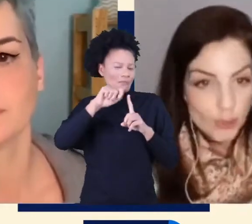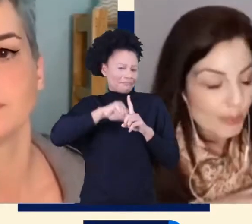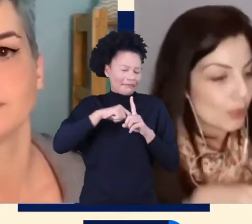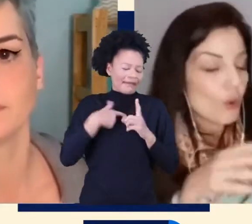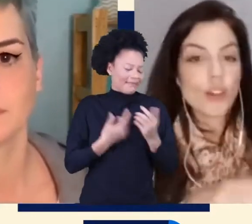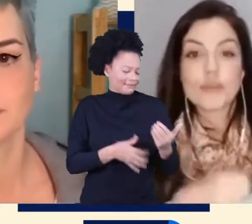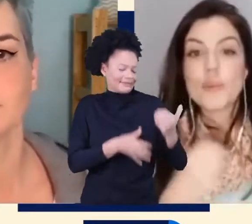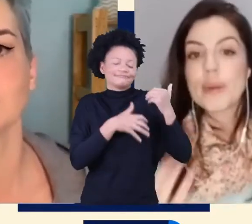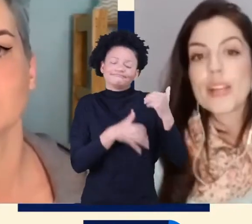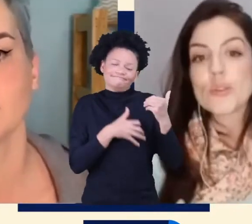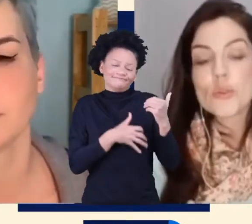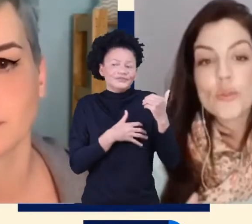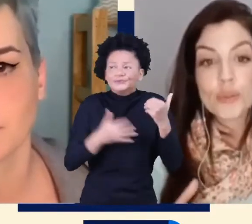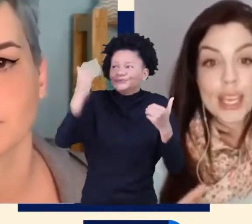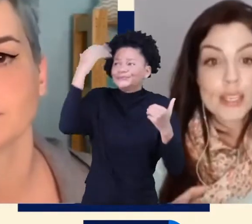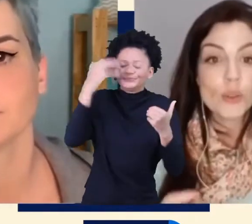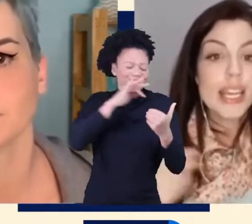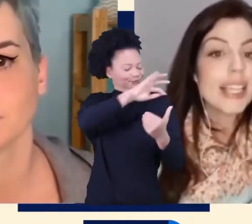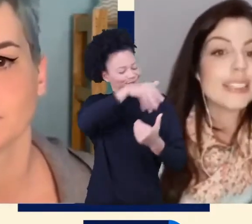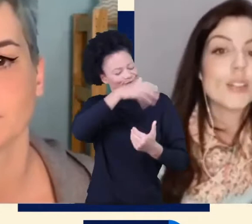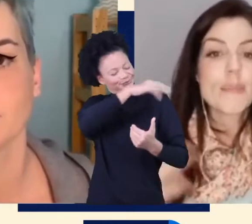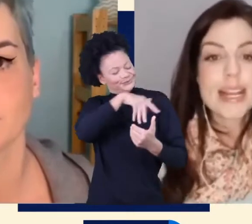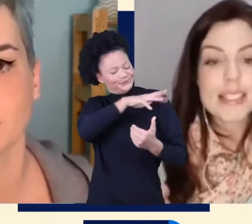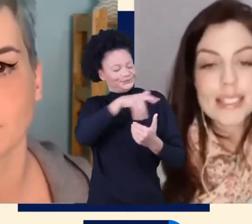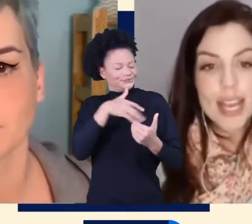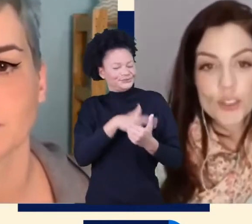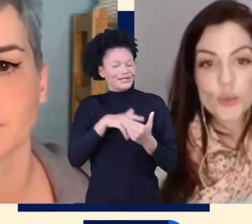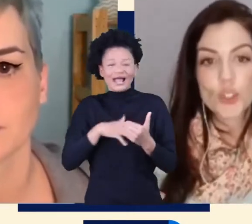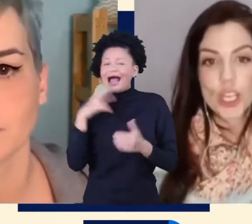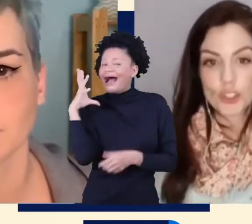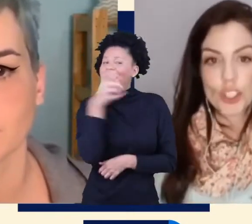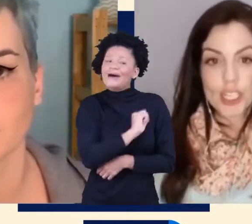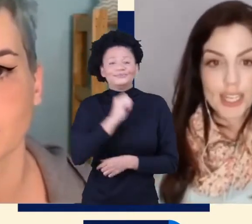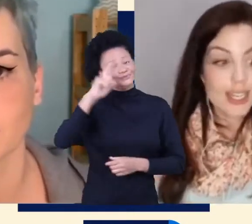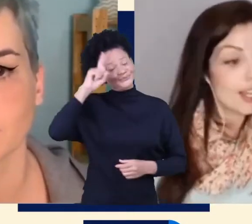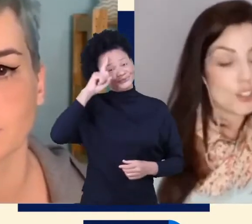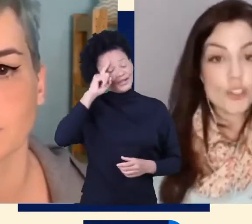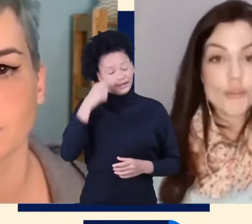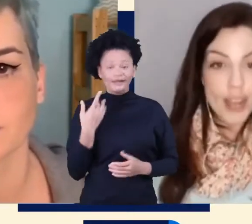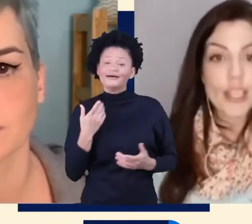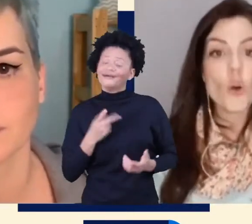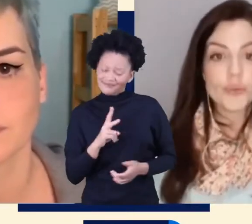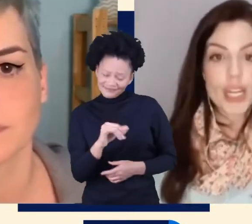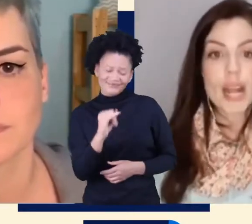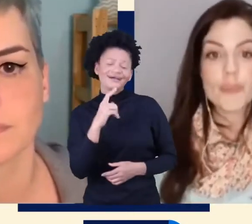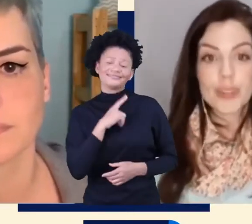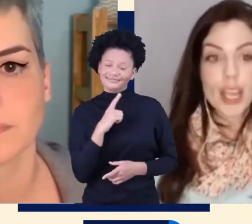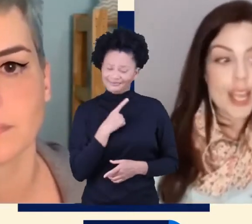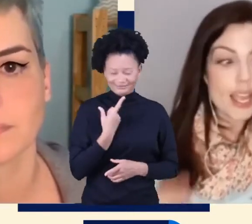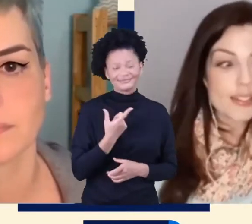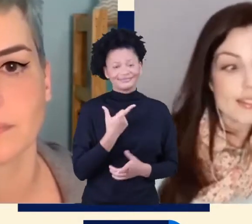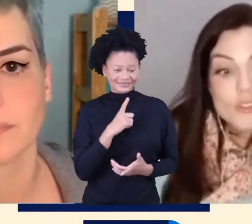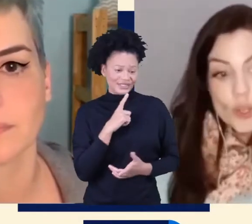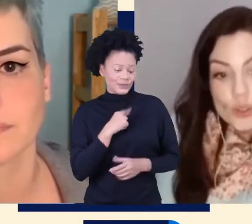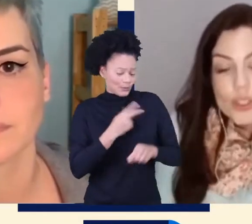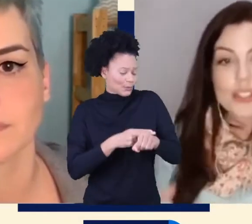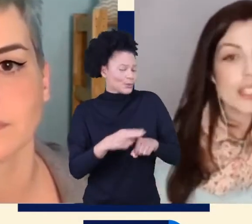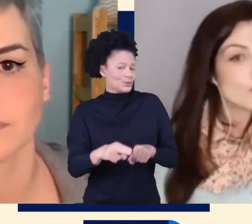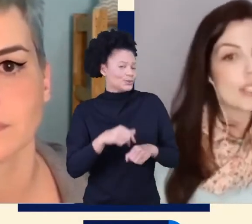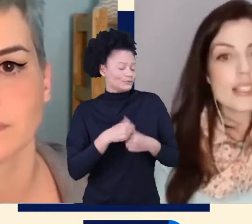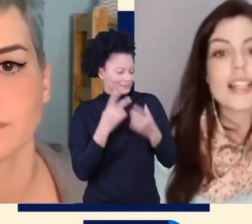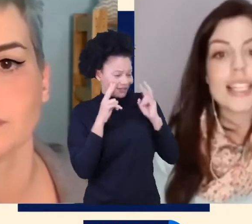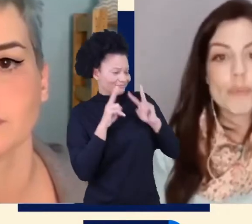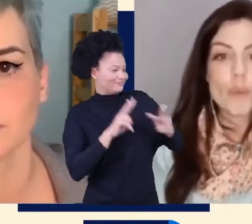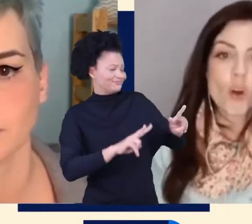meses, pega o bebê no colo, vão para baixo do chuveiro. Então, na praticidade do dia a dia, a gente vai encontrar, né, essas situações em